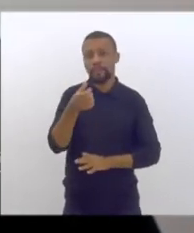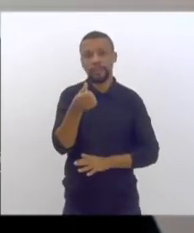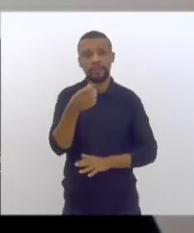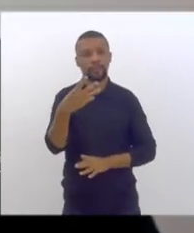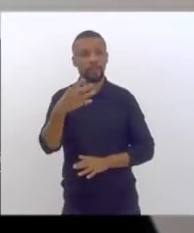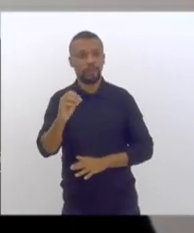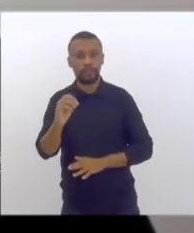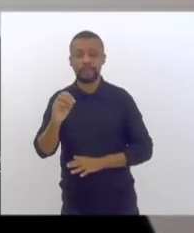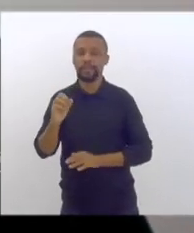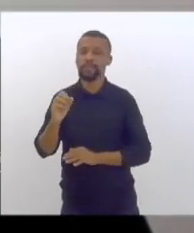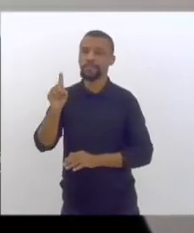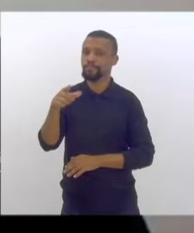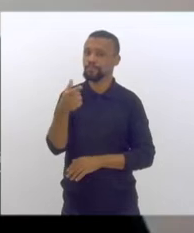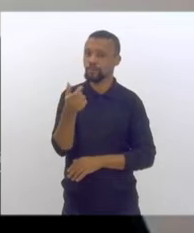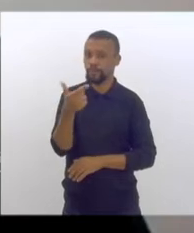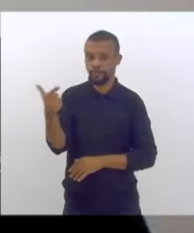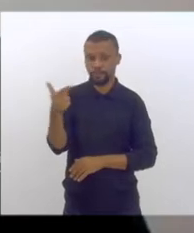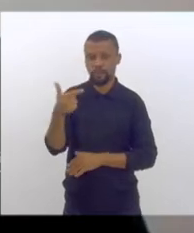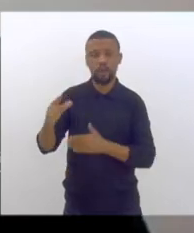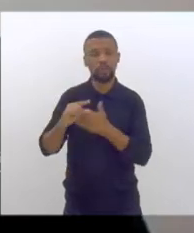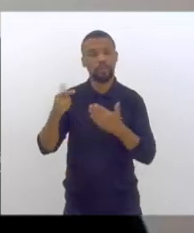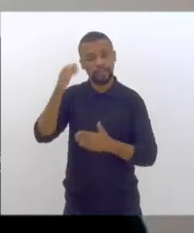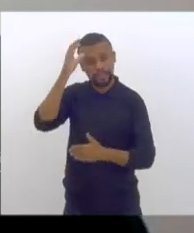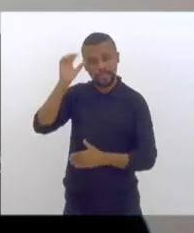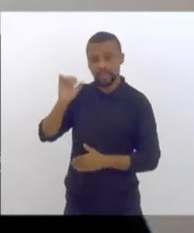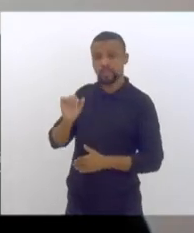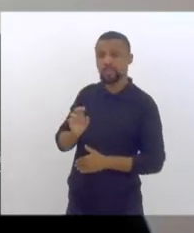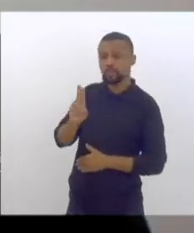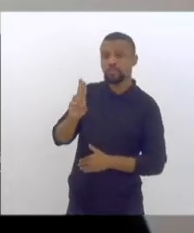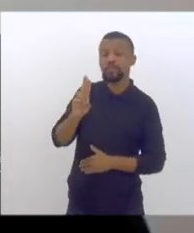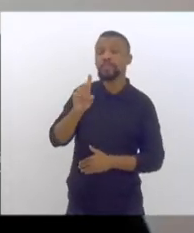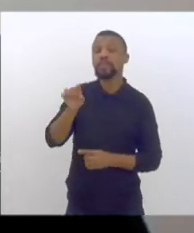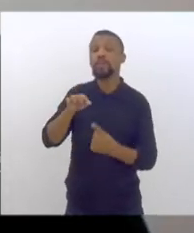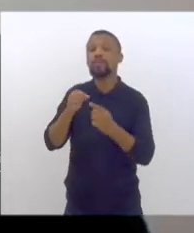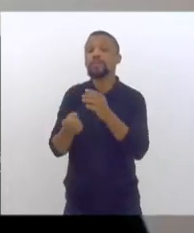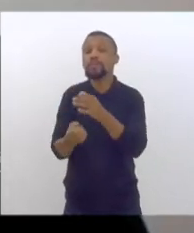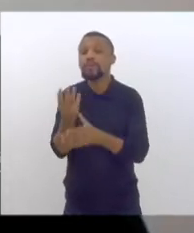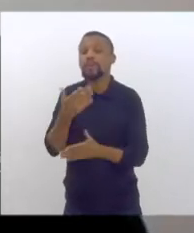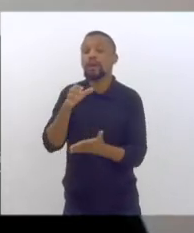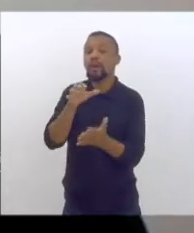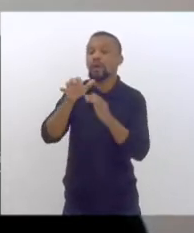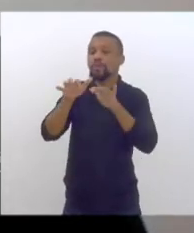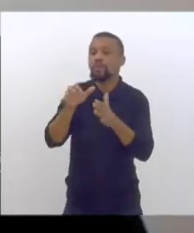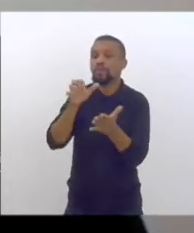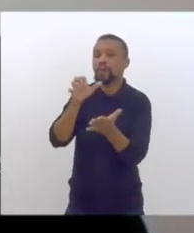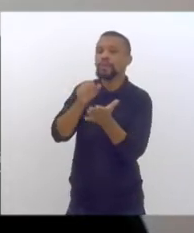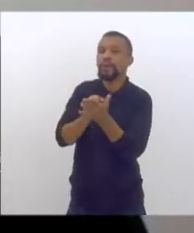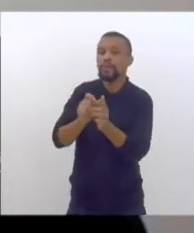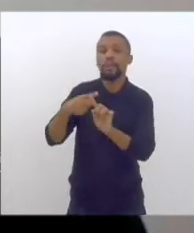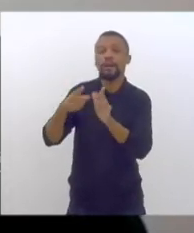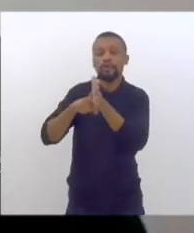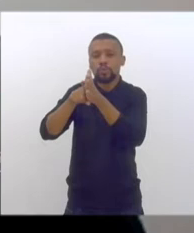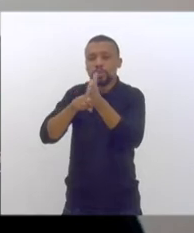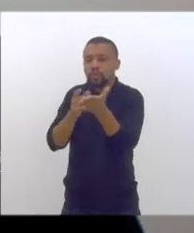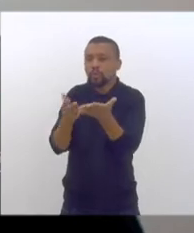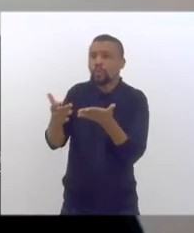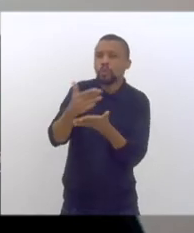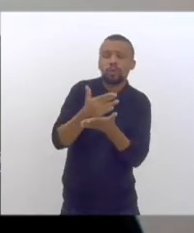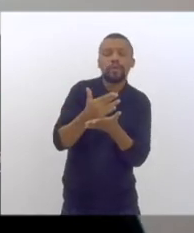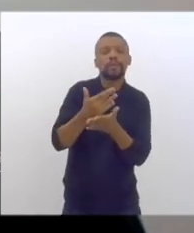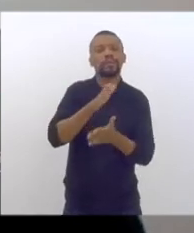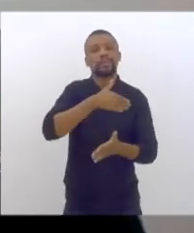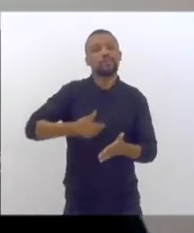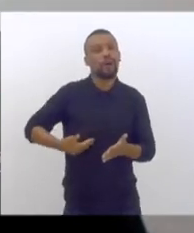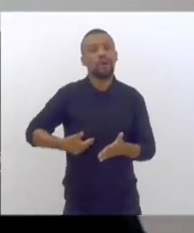5640 2022 de autoria da deputada te ajudou E cria o cadastro e o senso Estadual de pessoas com